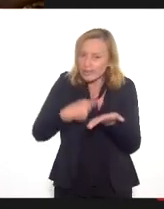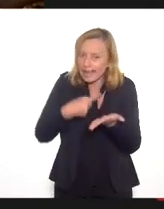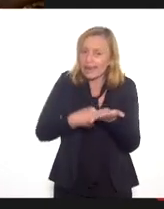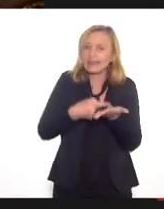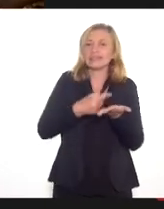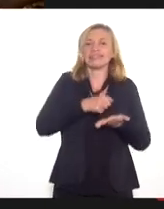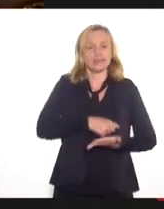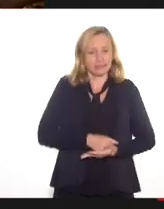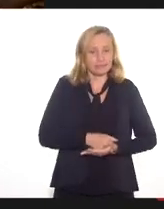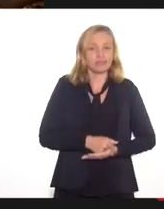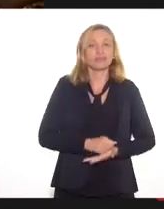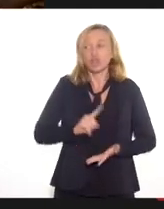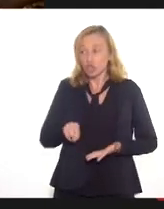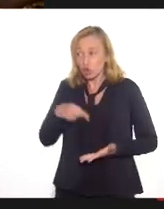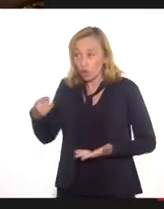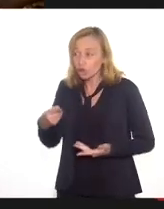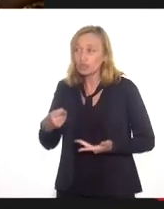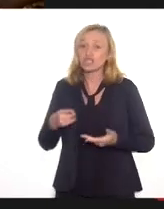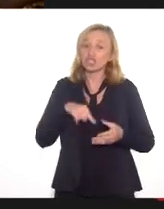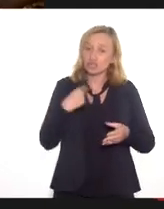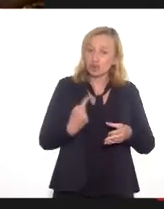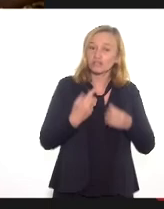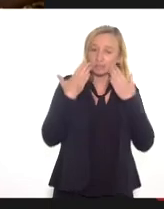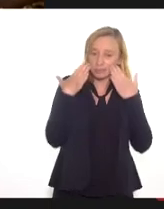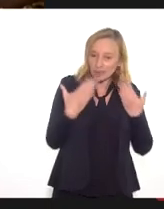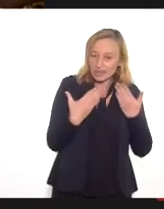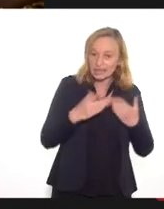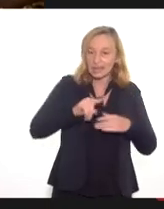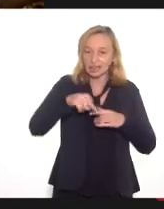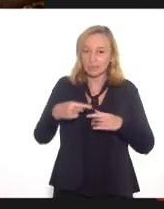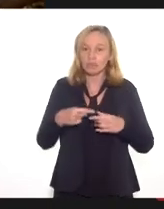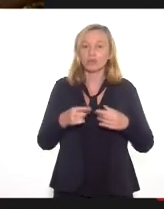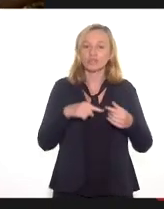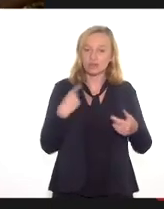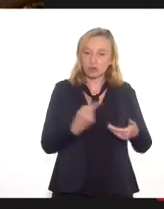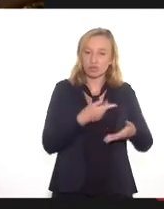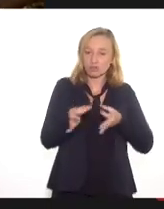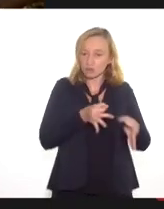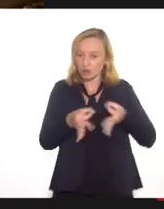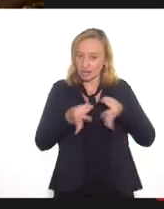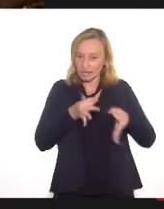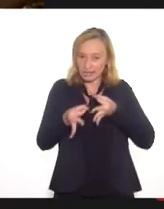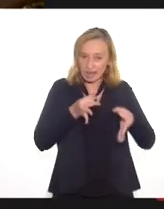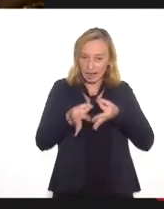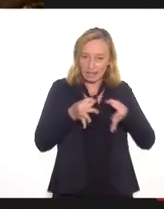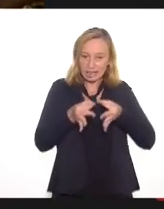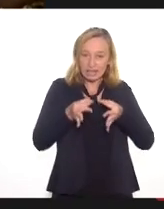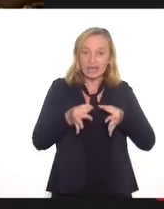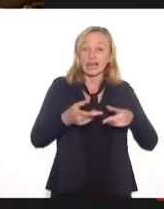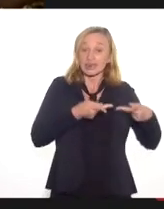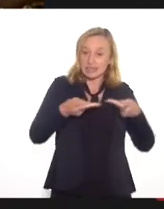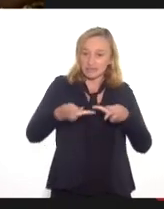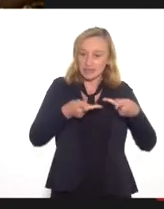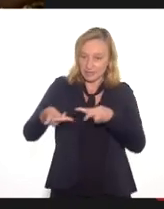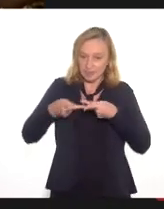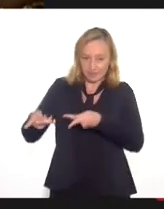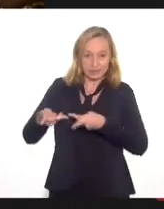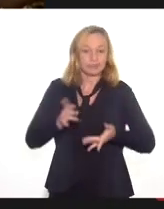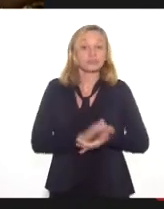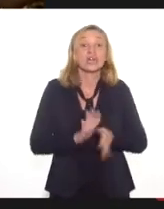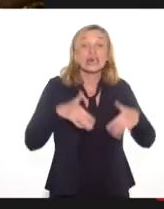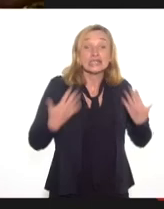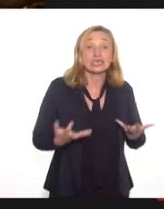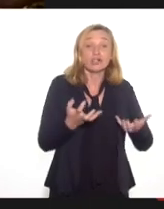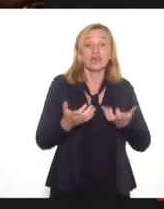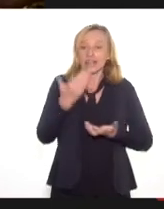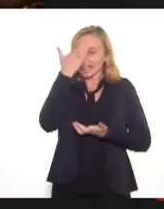confirmadas fora as outras que vão ser apresentadas e nós vamos organizar essa saída então quero